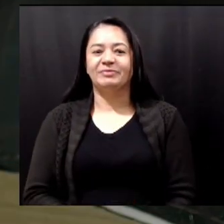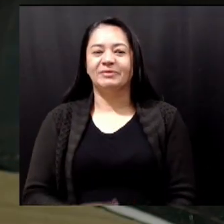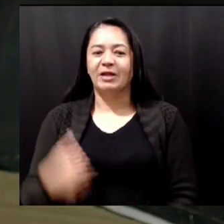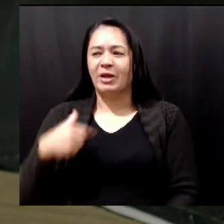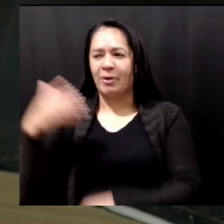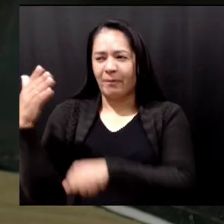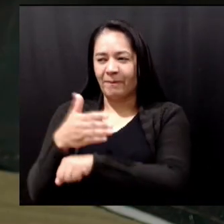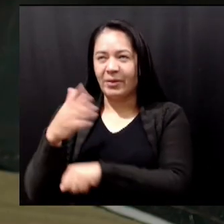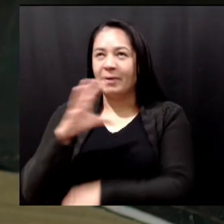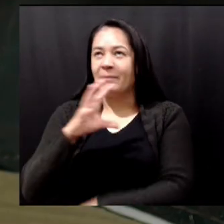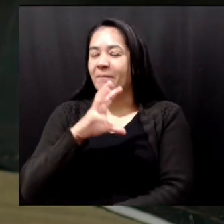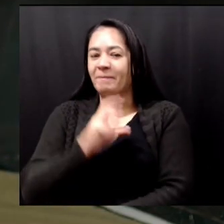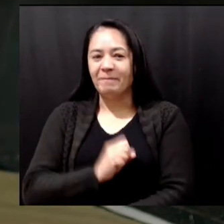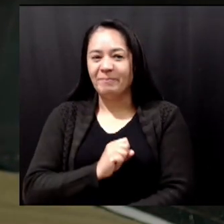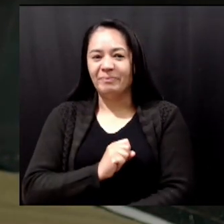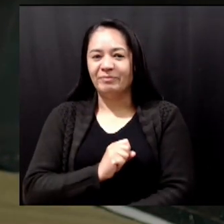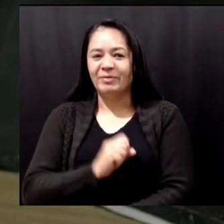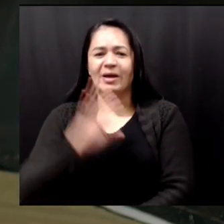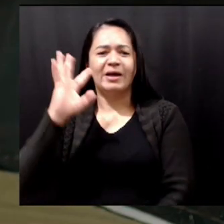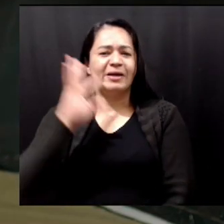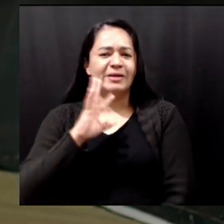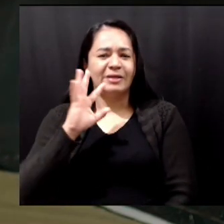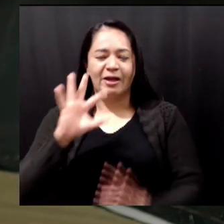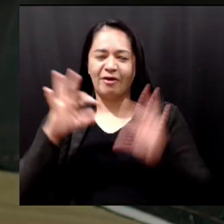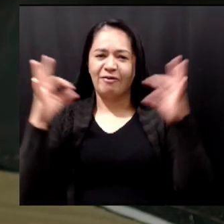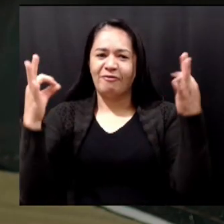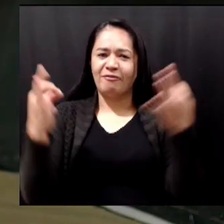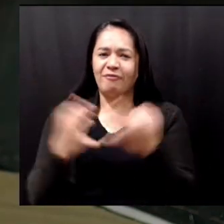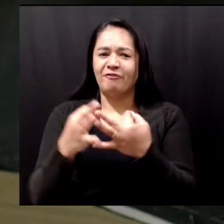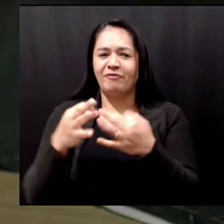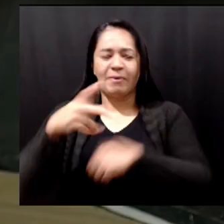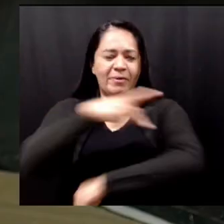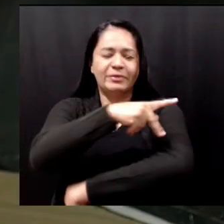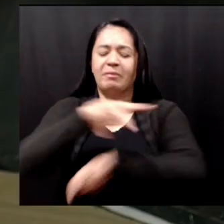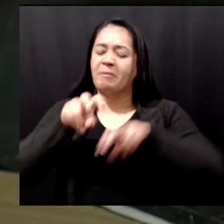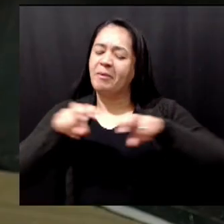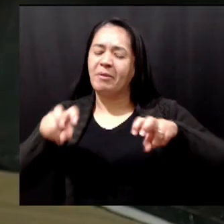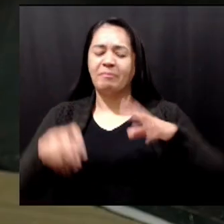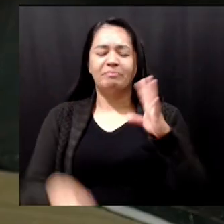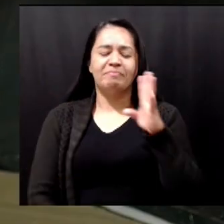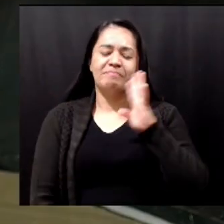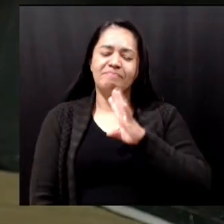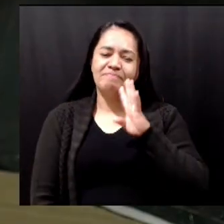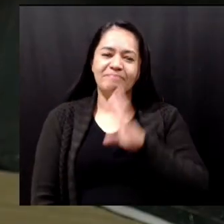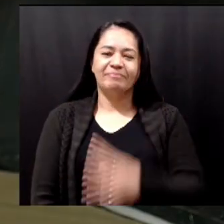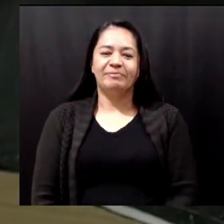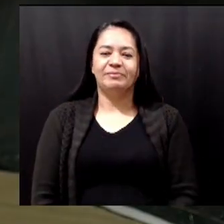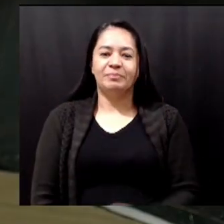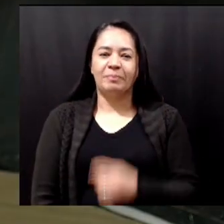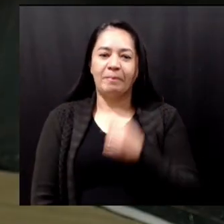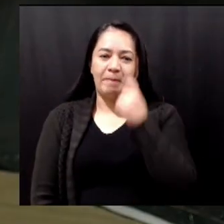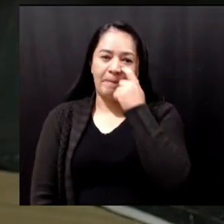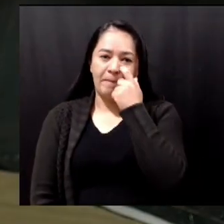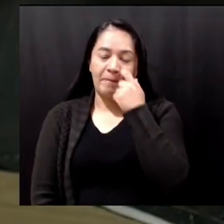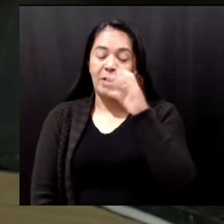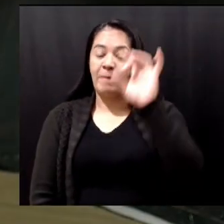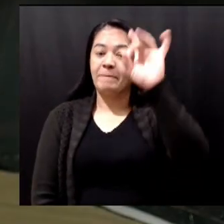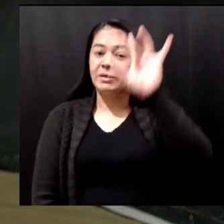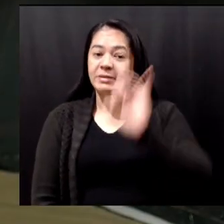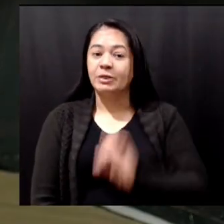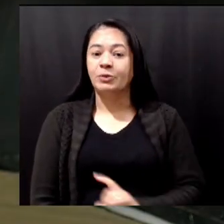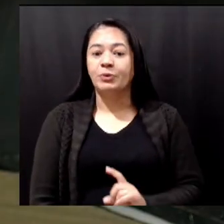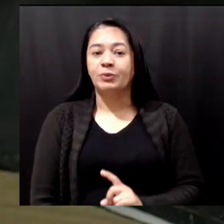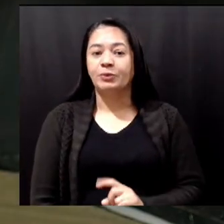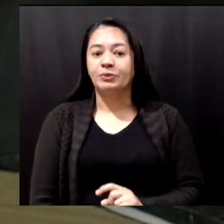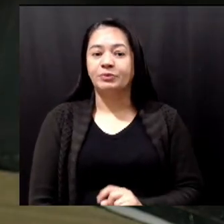adorei, muito legal, família sentada na praça, olha, tudo de bom, gente. Vamos lá, uma nota especial para você que utiliza o aplicativo